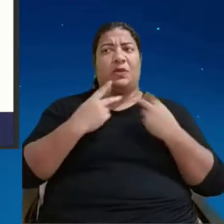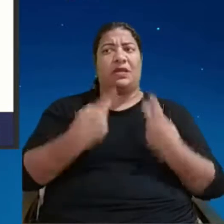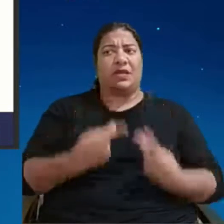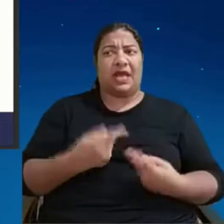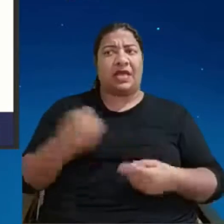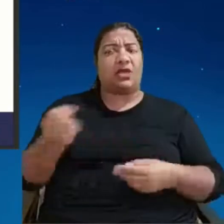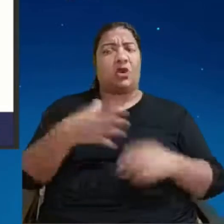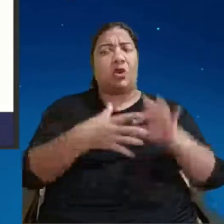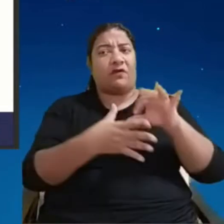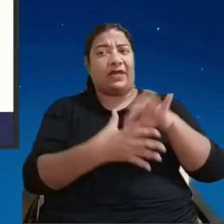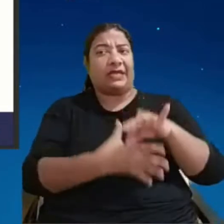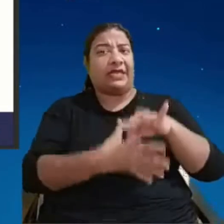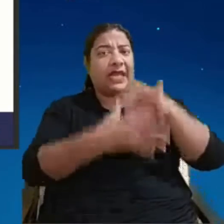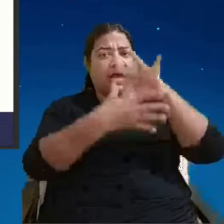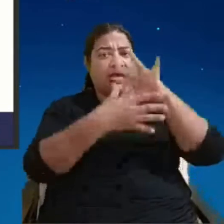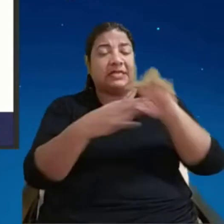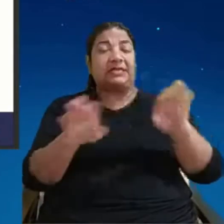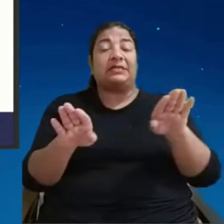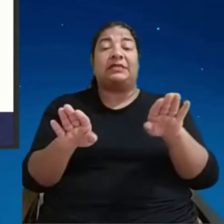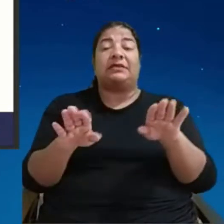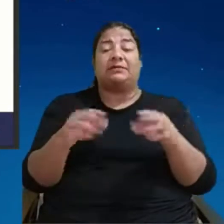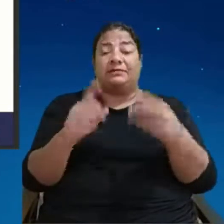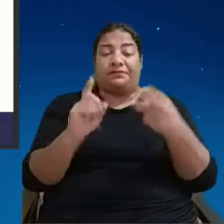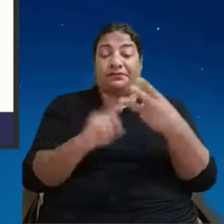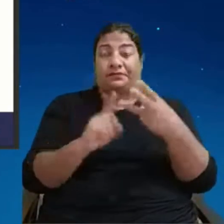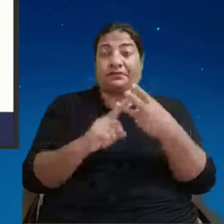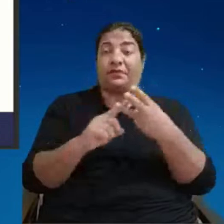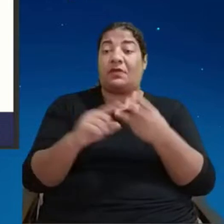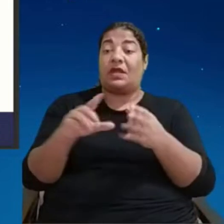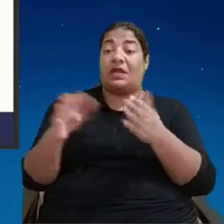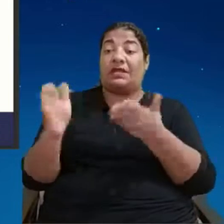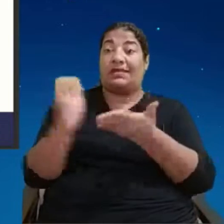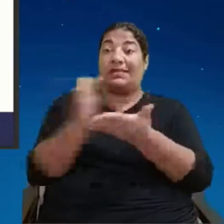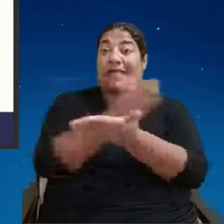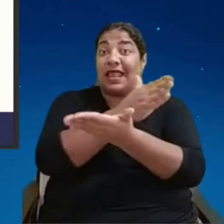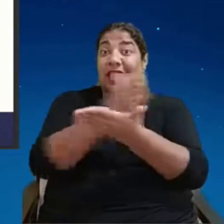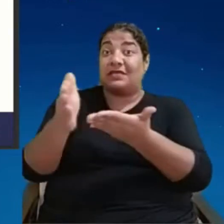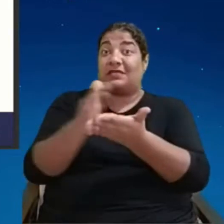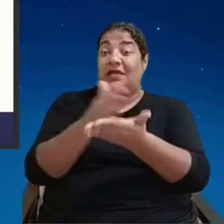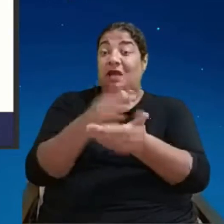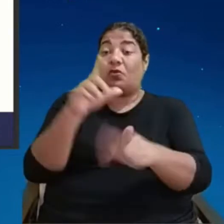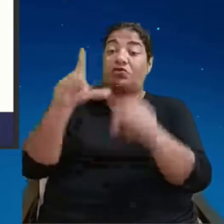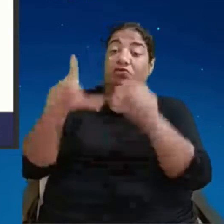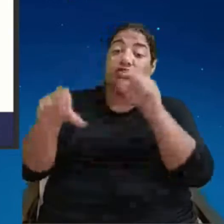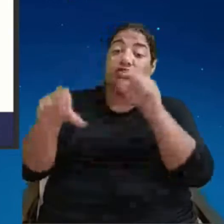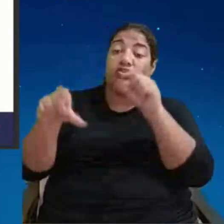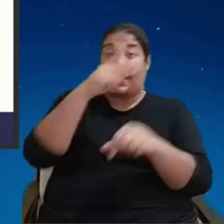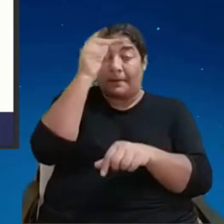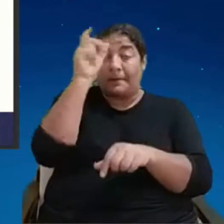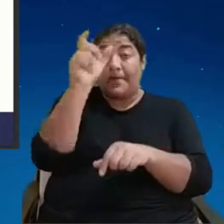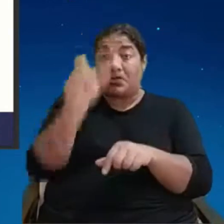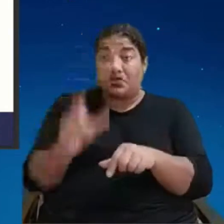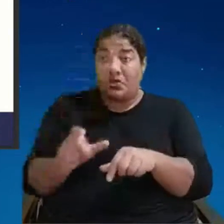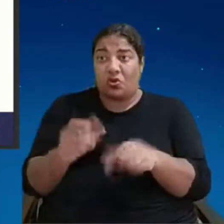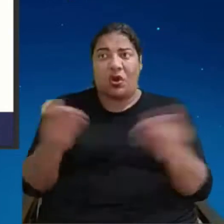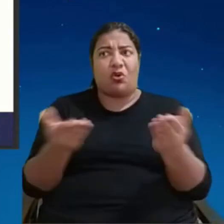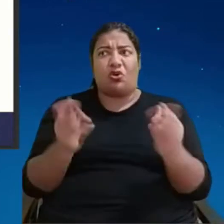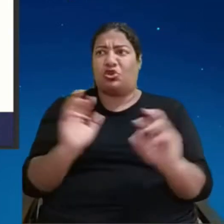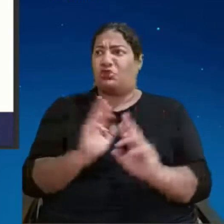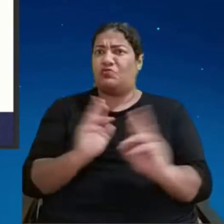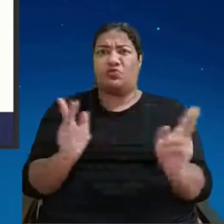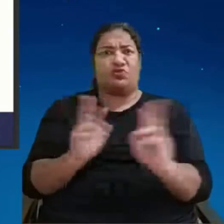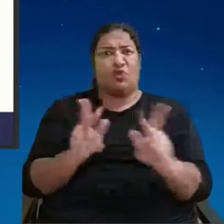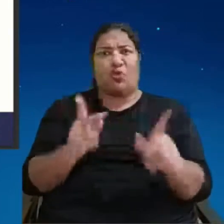isso como a tecnologia nos ajudou a encurtar tempo, a ganhar tempo do candidato, a